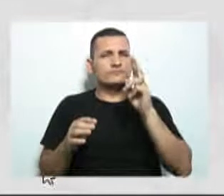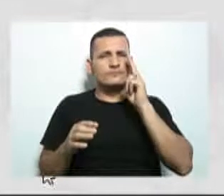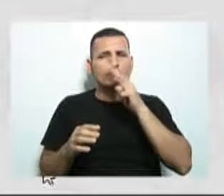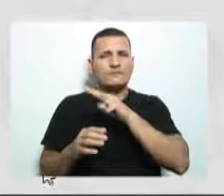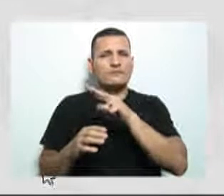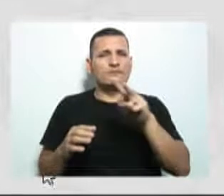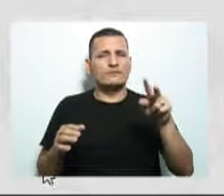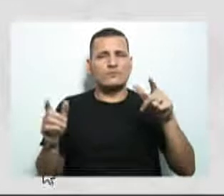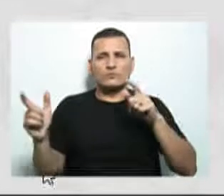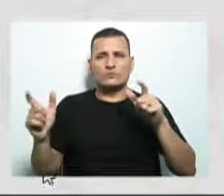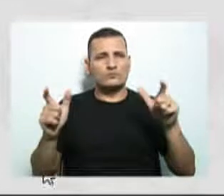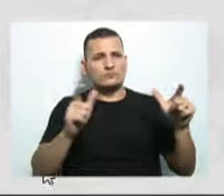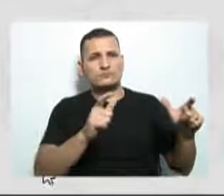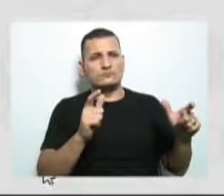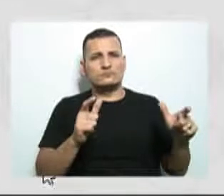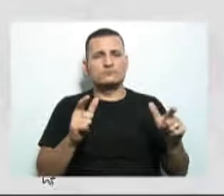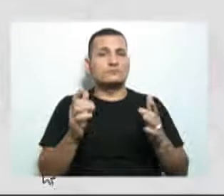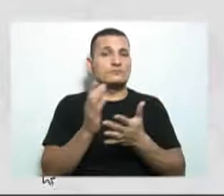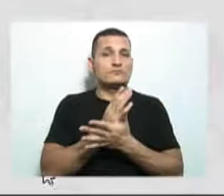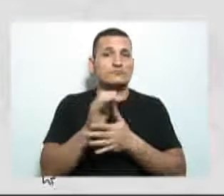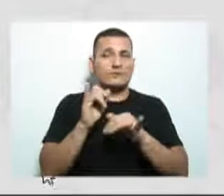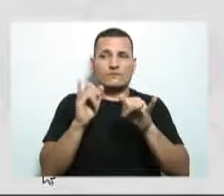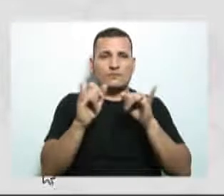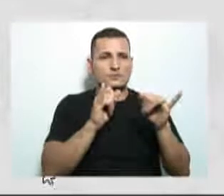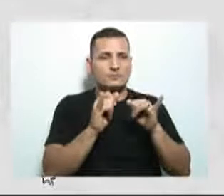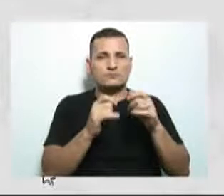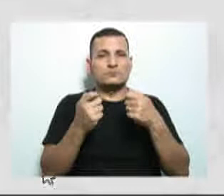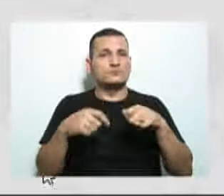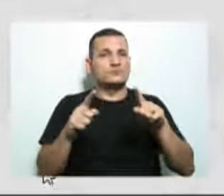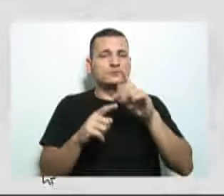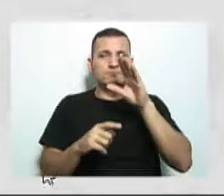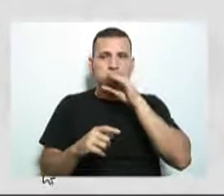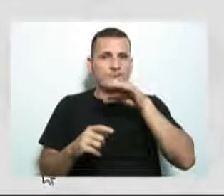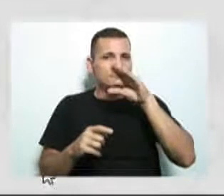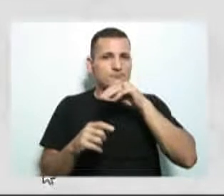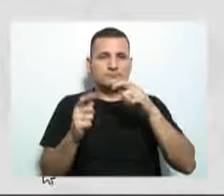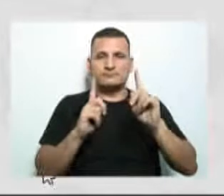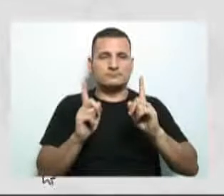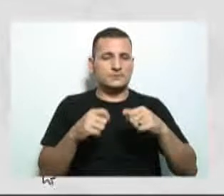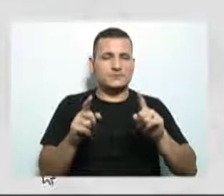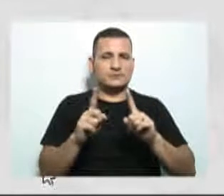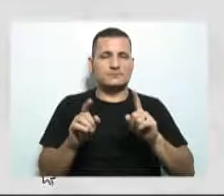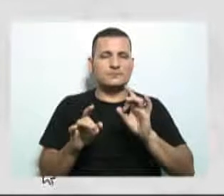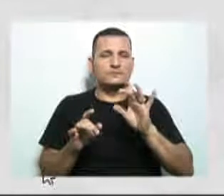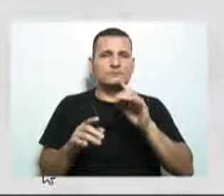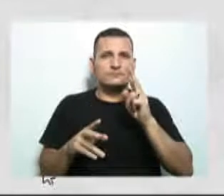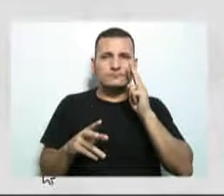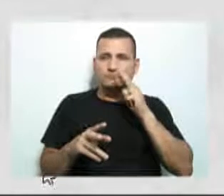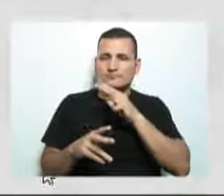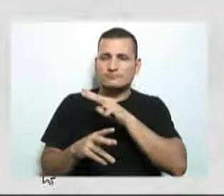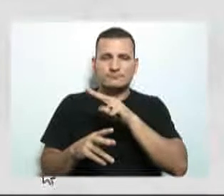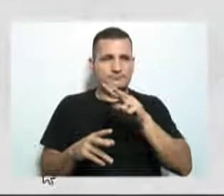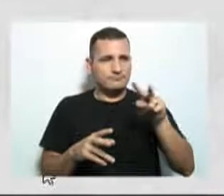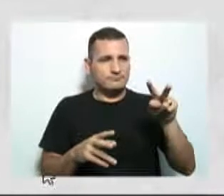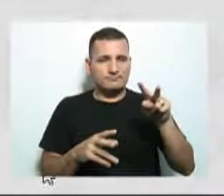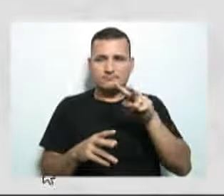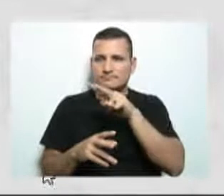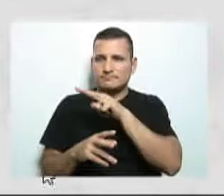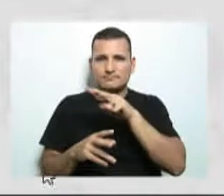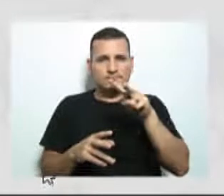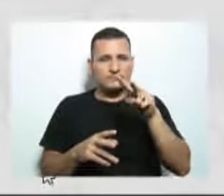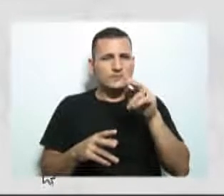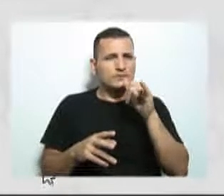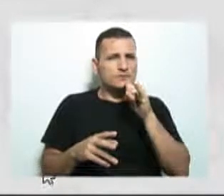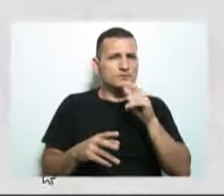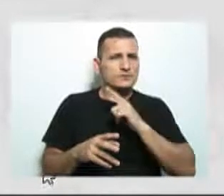e verifica algumas informações, não precisa falar, por favor, não precisa falar. Mas dá uma olhada onde você está agora, veja se você tem alguma